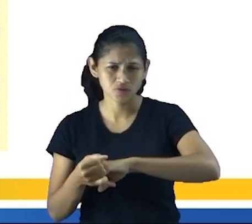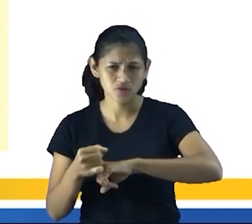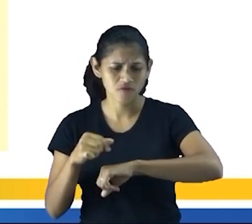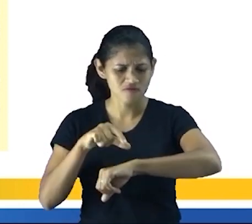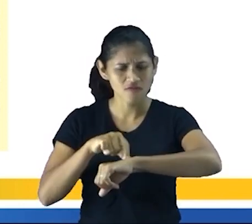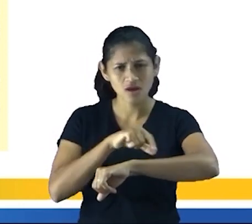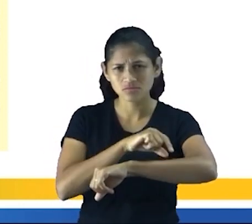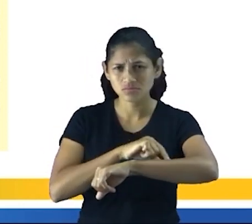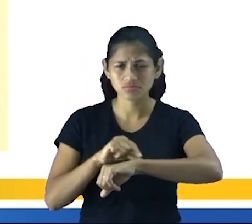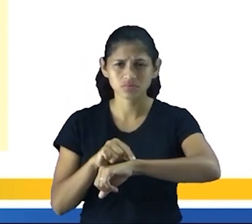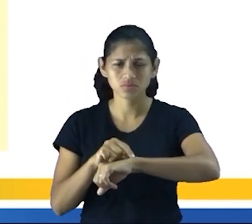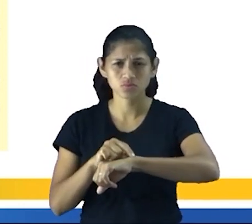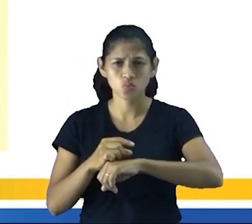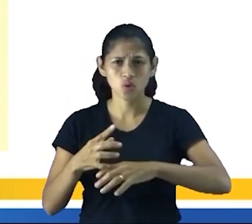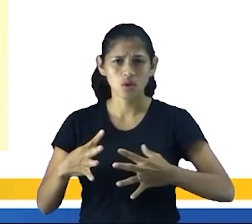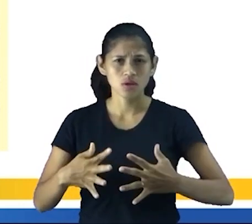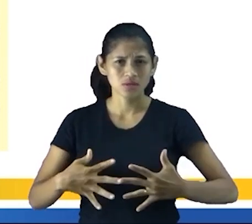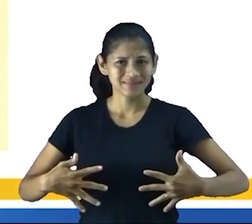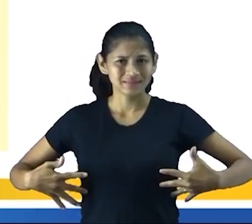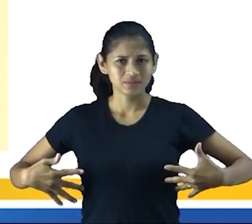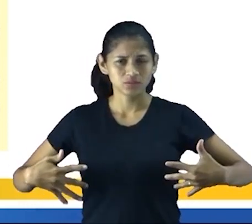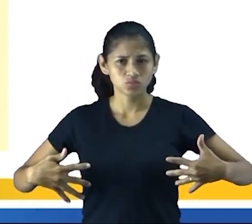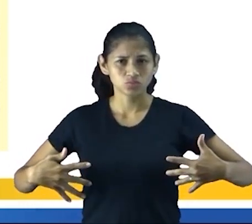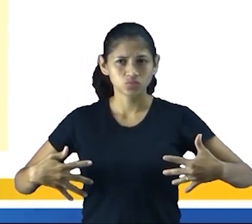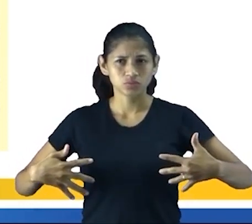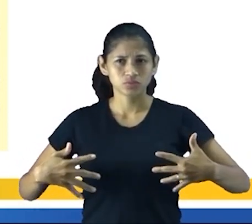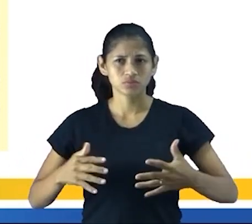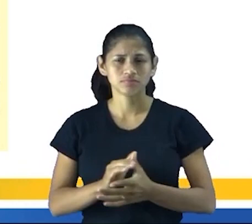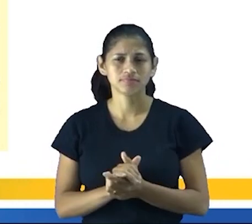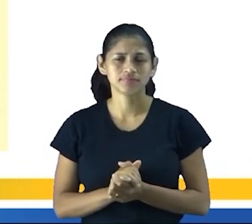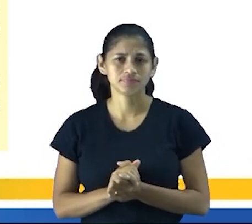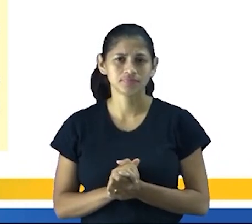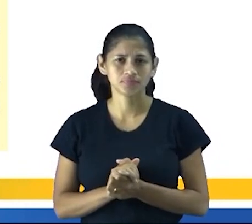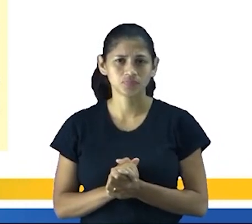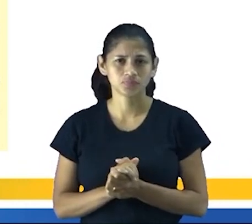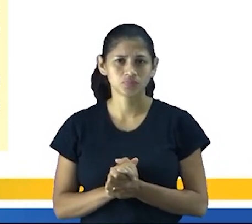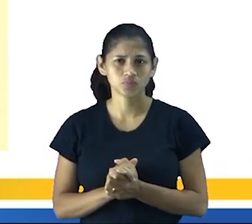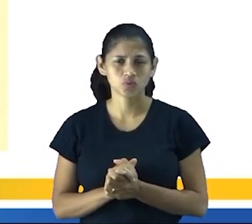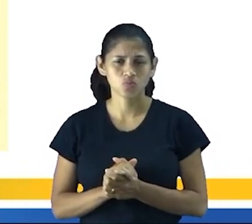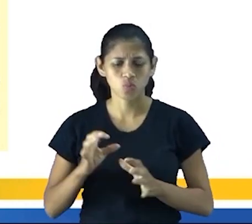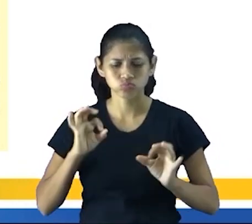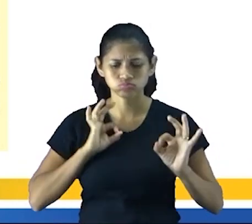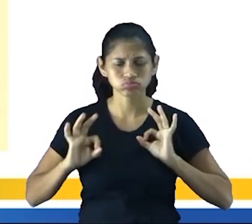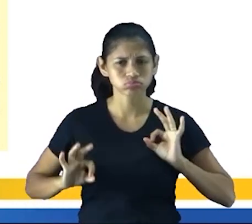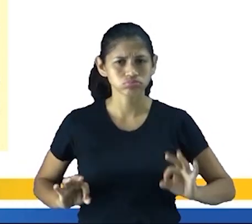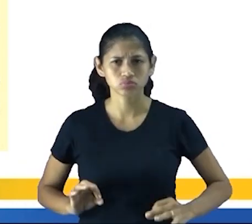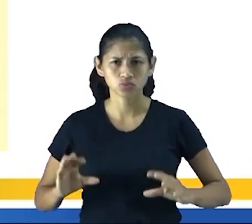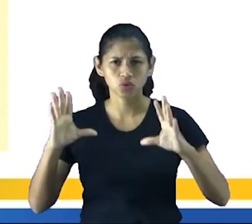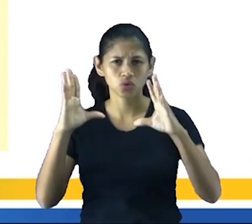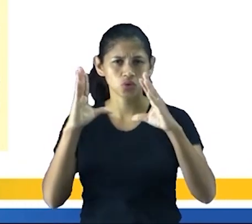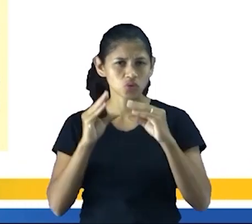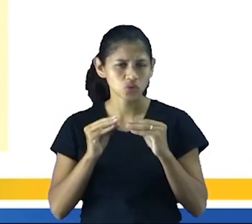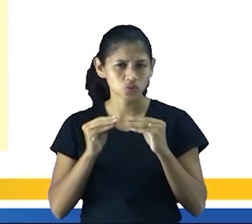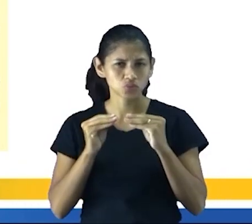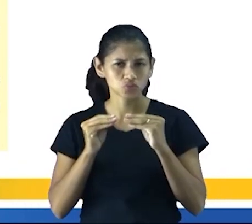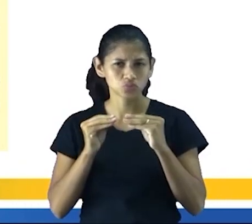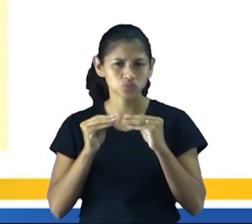vários pontos, as costelas avultavam num fundo róseo, onde manchas